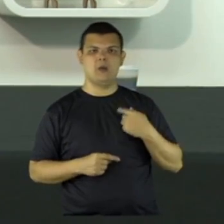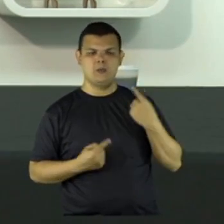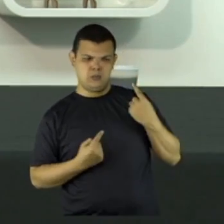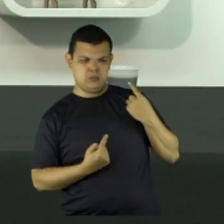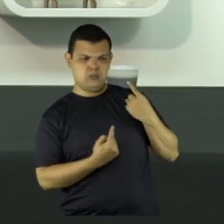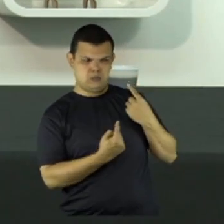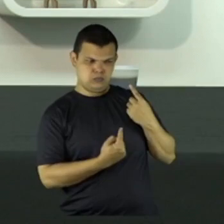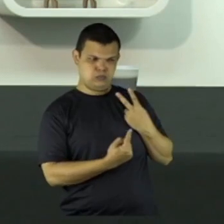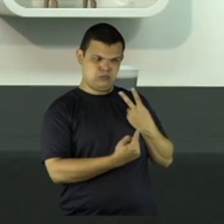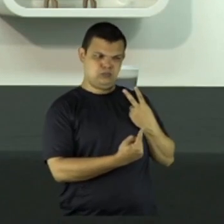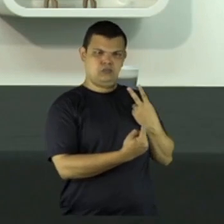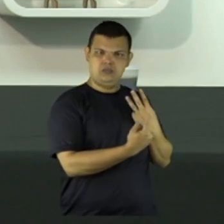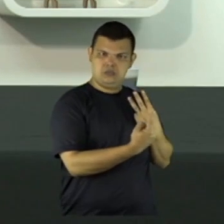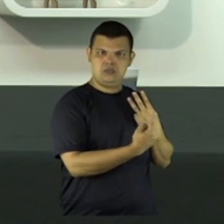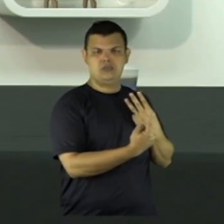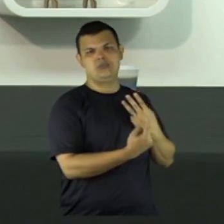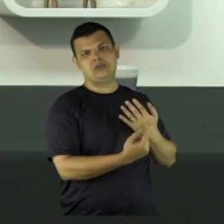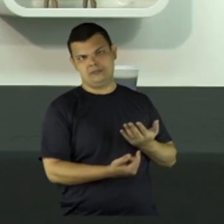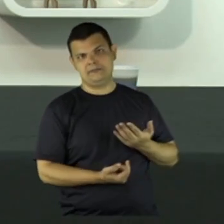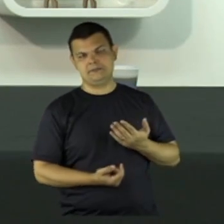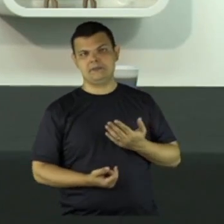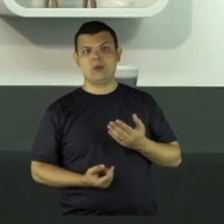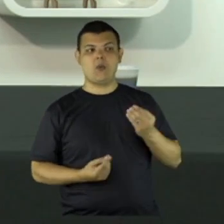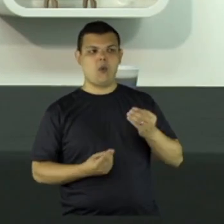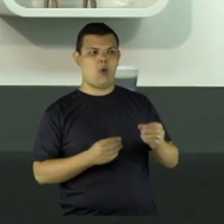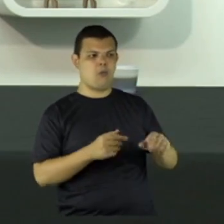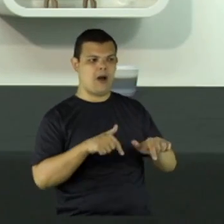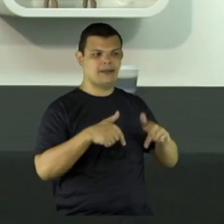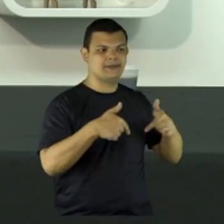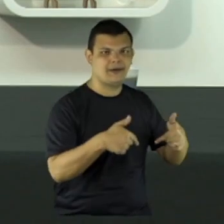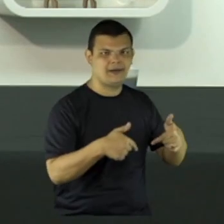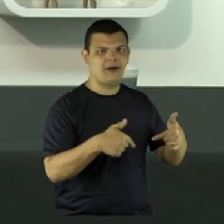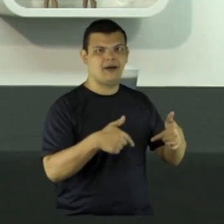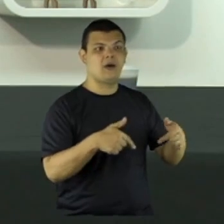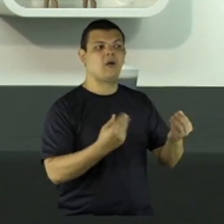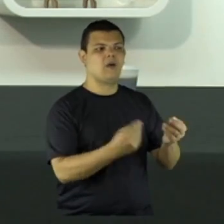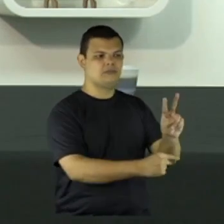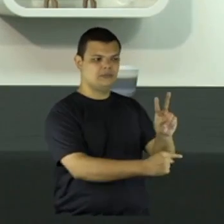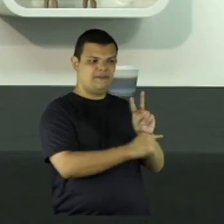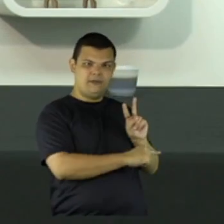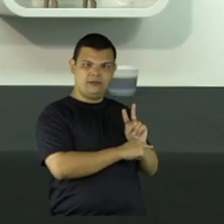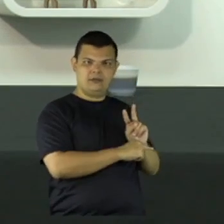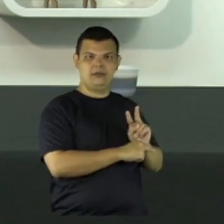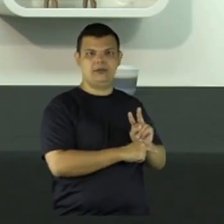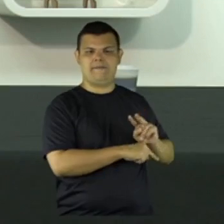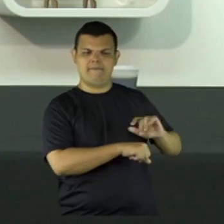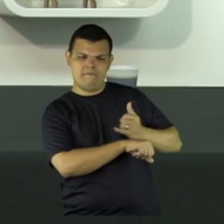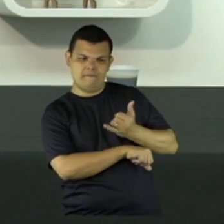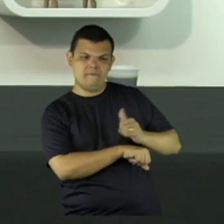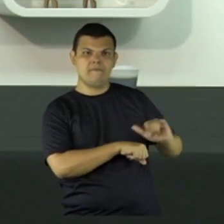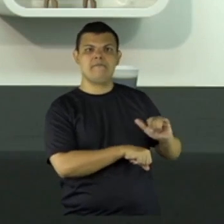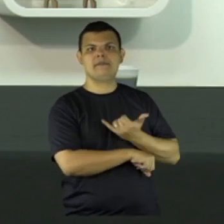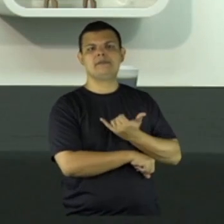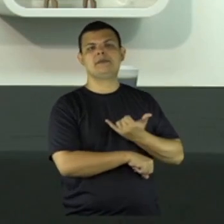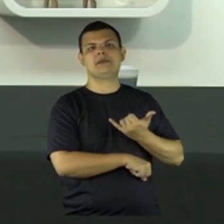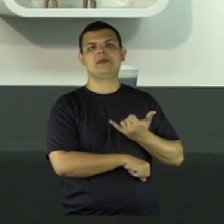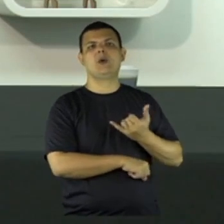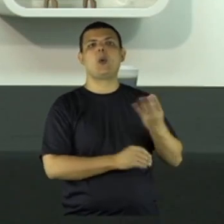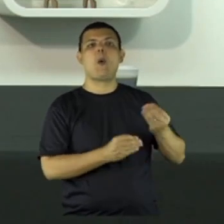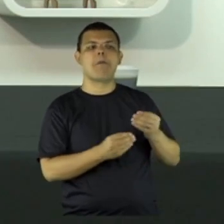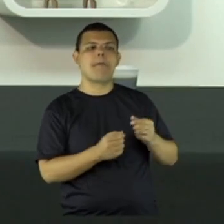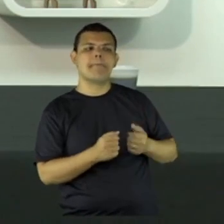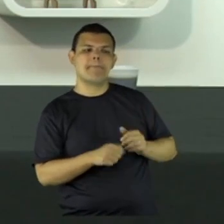pontos, como você vai fazer, a melhor forma de atacar, a melhor forma de defender, a melhor forma de você fazer